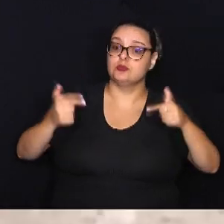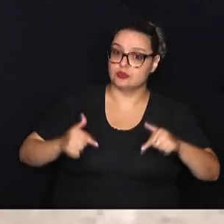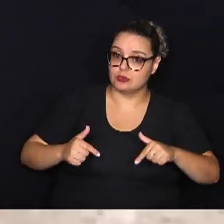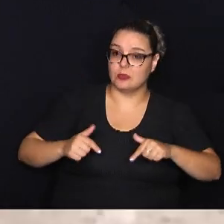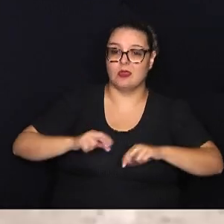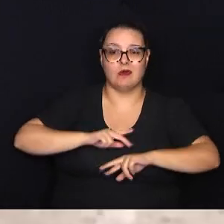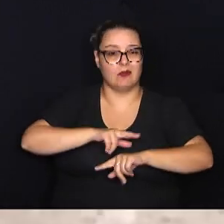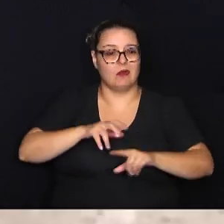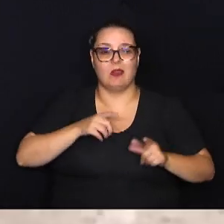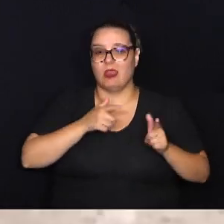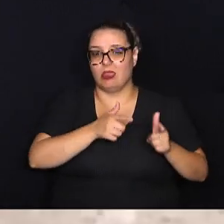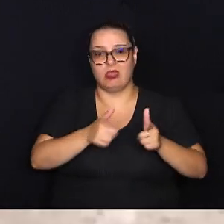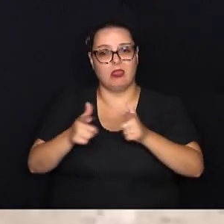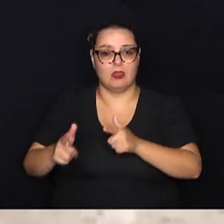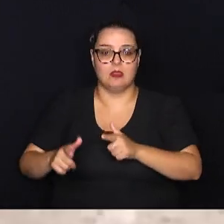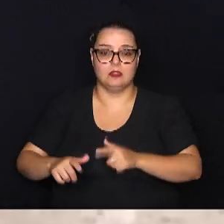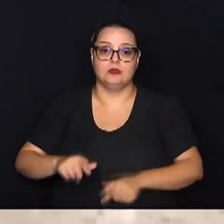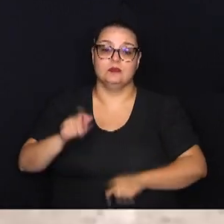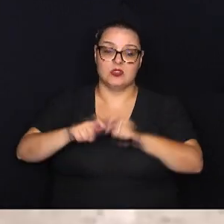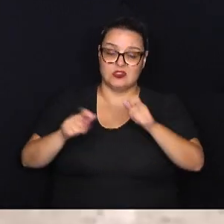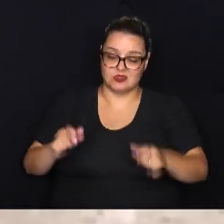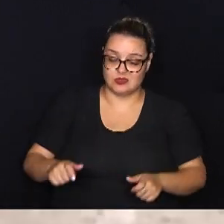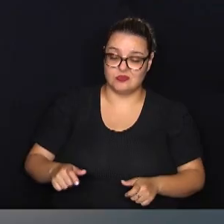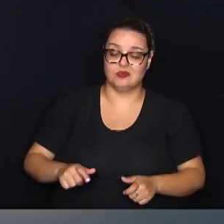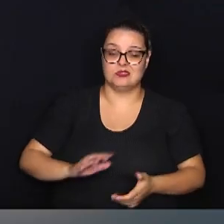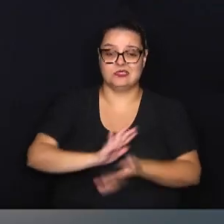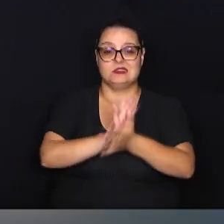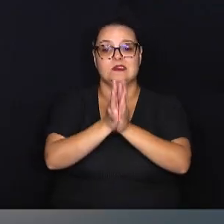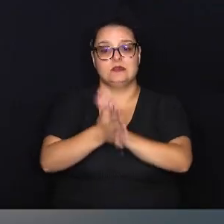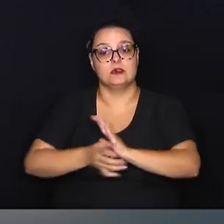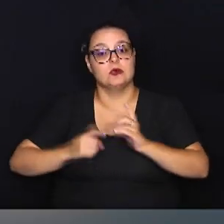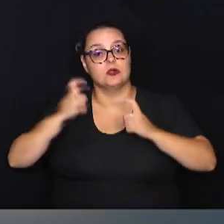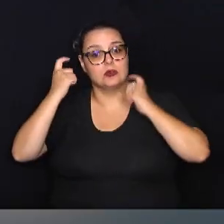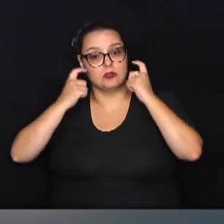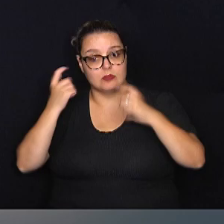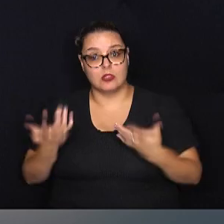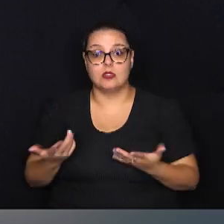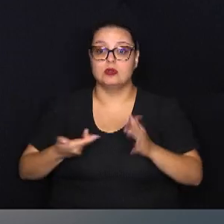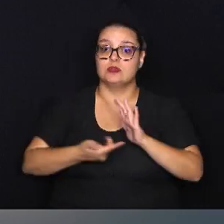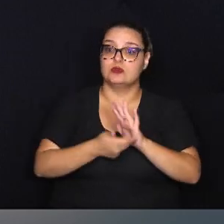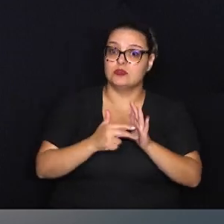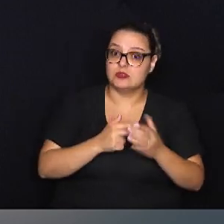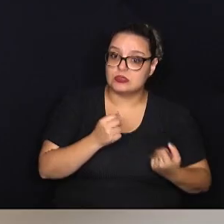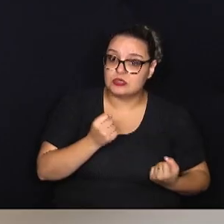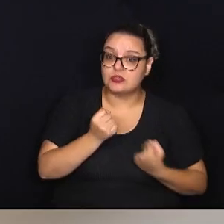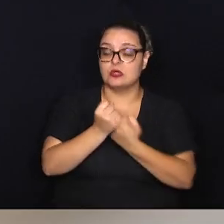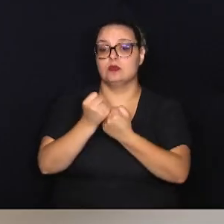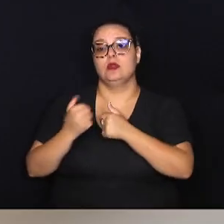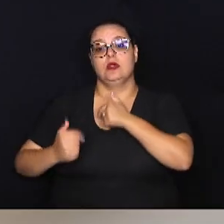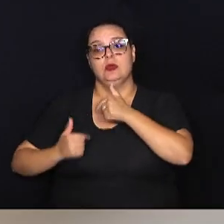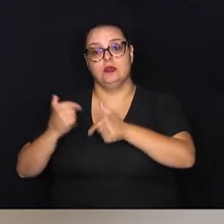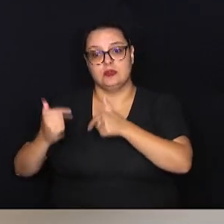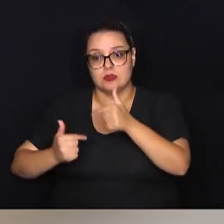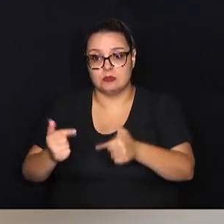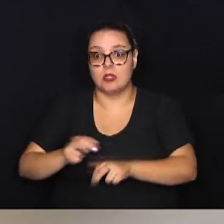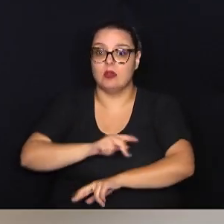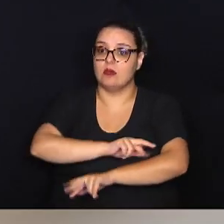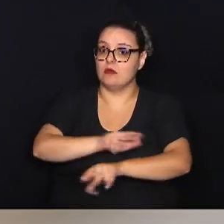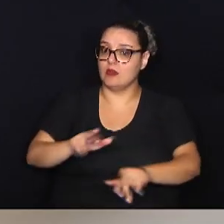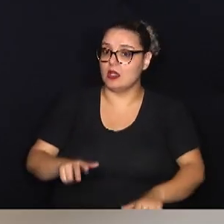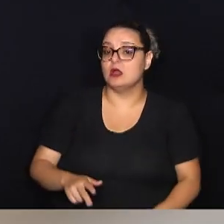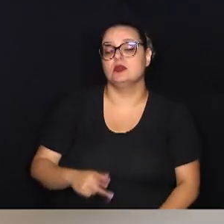vários ataques de vândalos. Preocupados com a situação e no sentido de apoiar o trabalho, vários